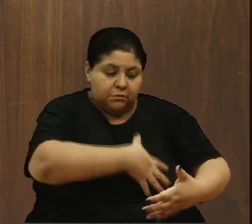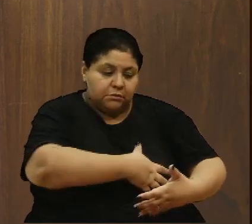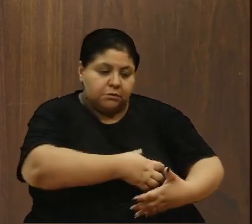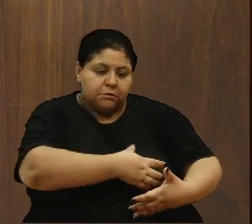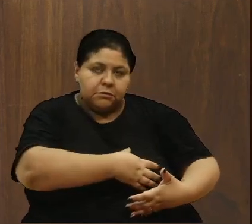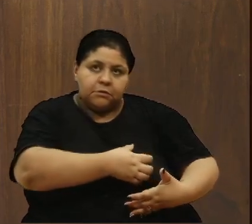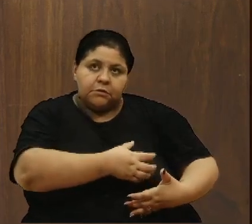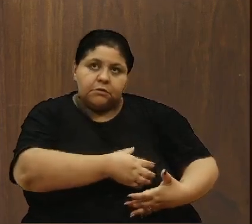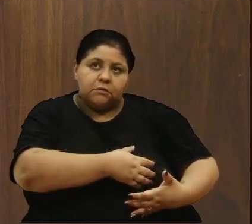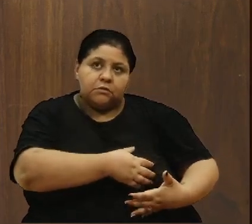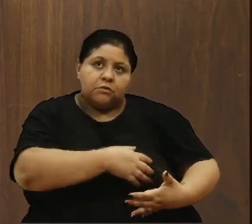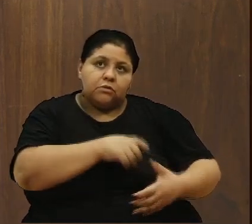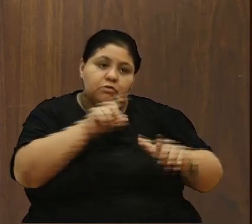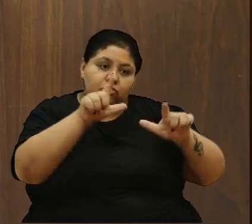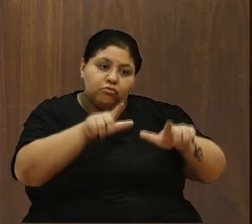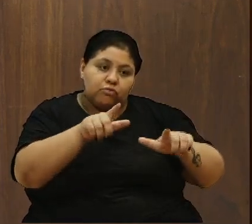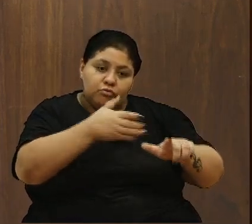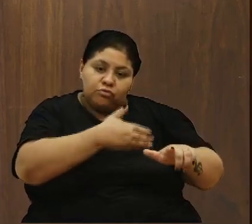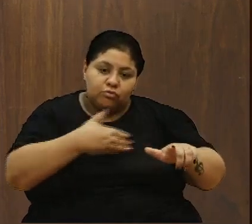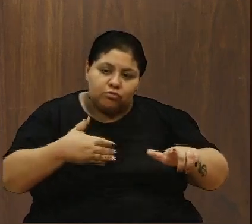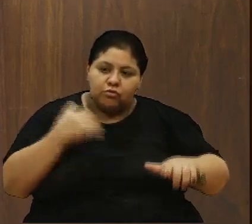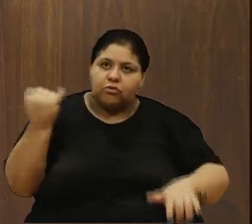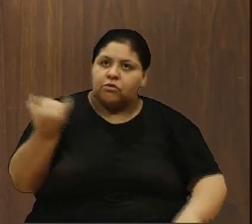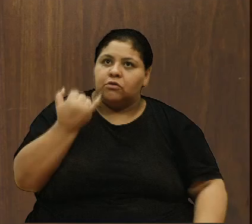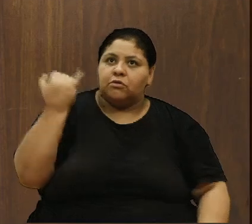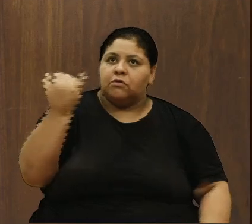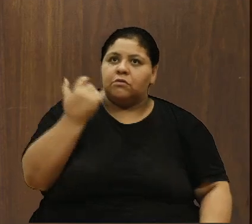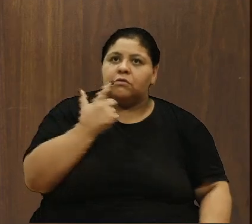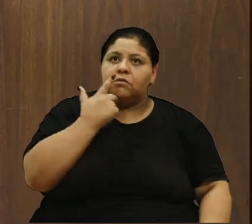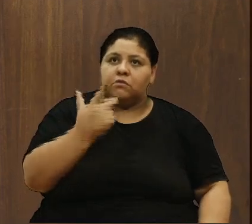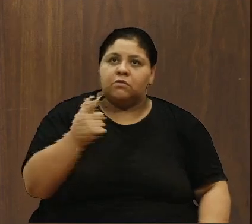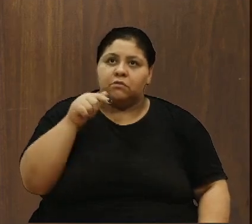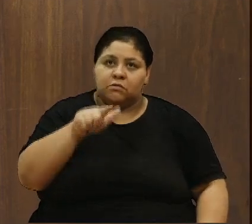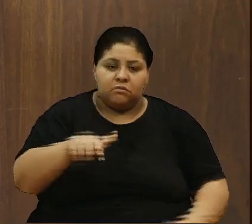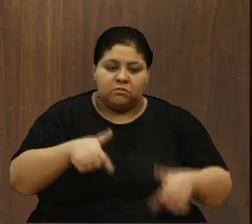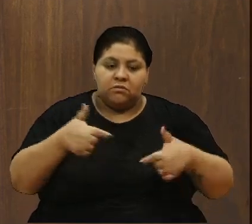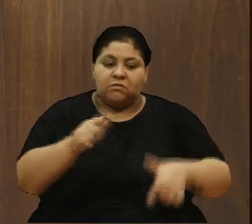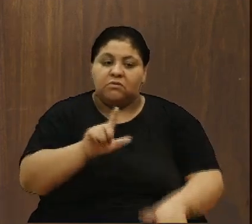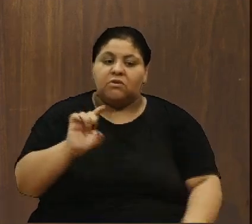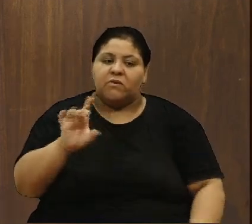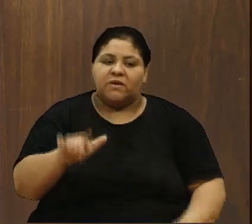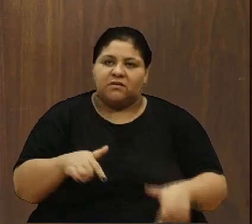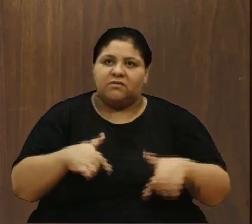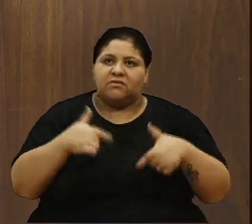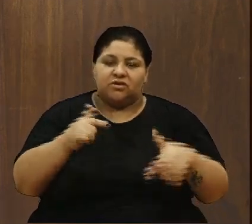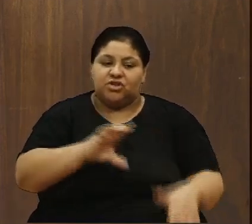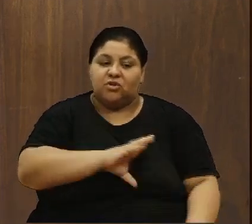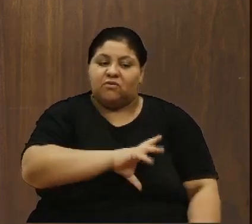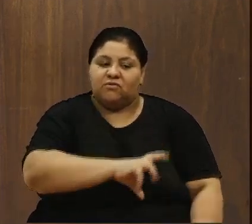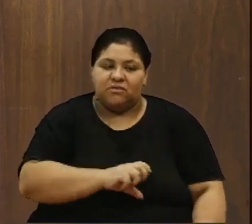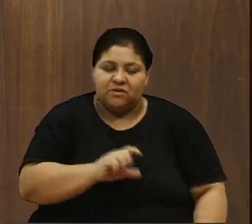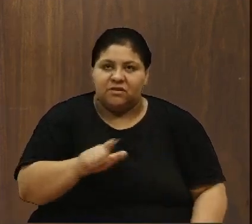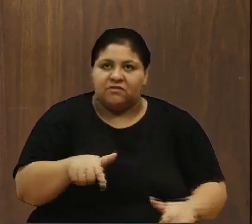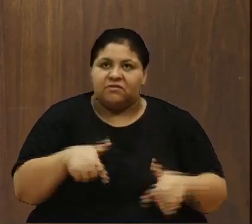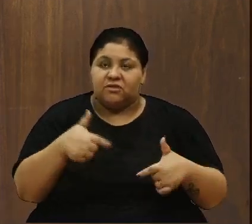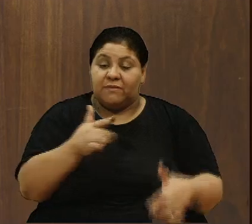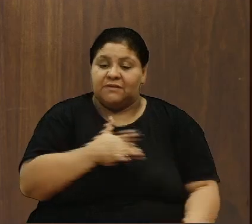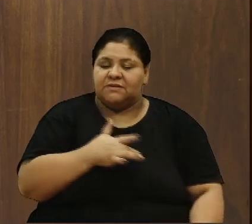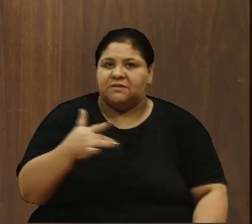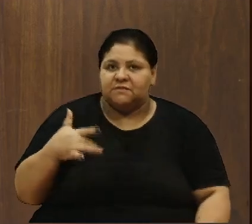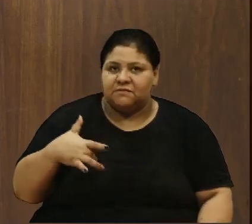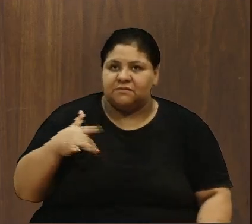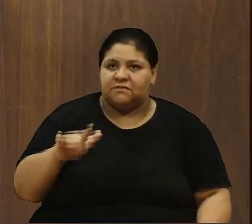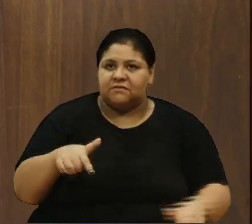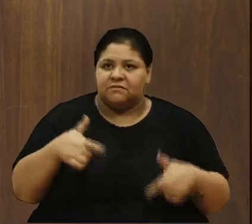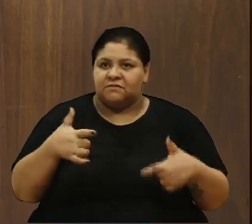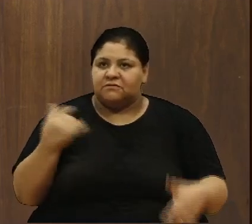em público. Então, o quanto é importante isso para dizer deste ato, que não é só um ato de amor, é um ato de saúde, é um